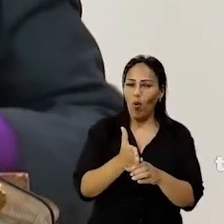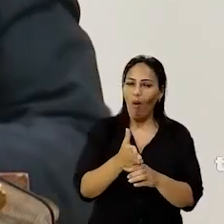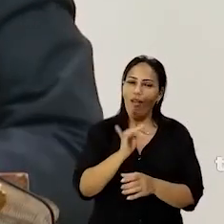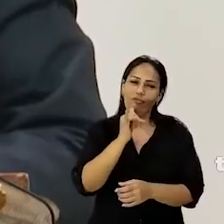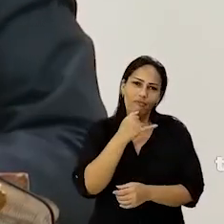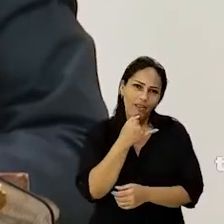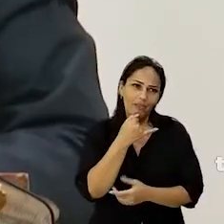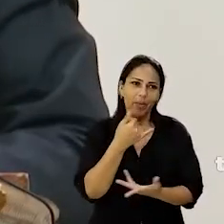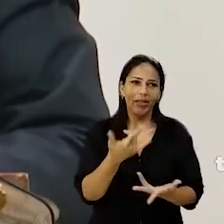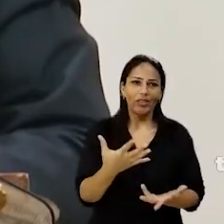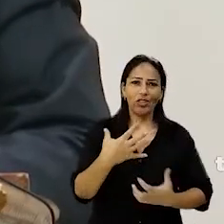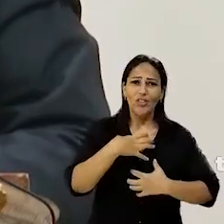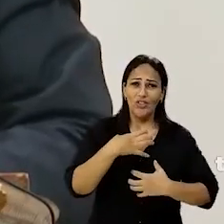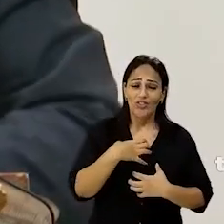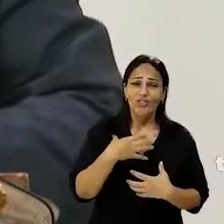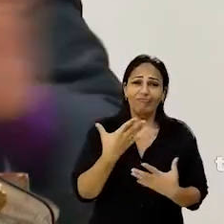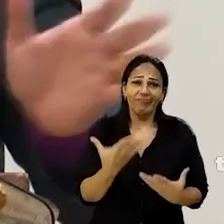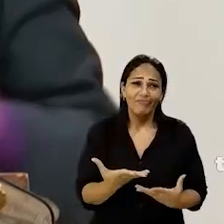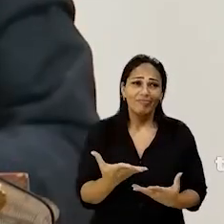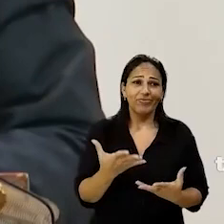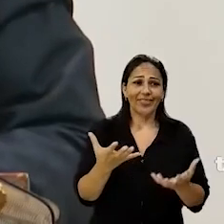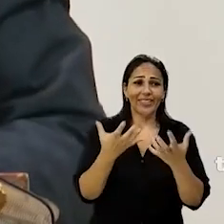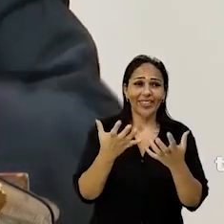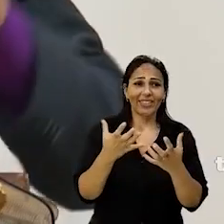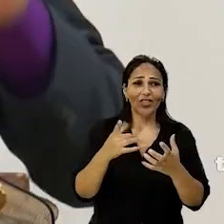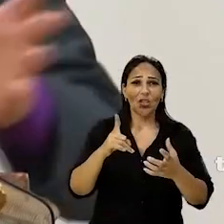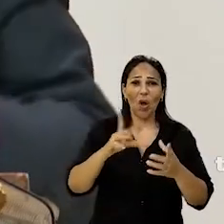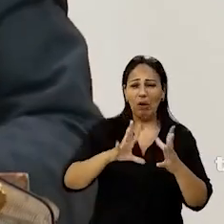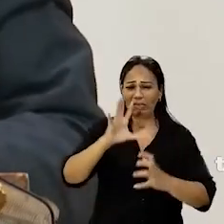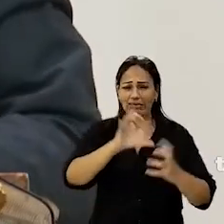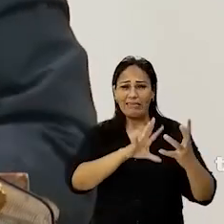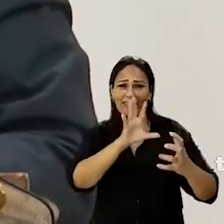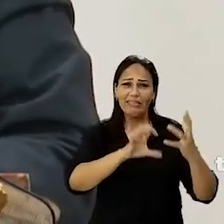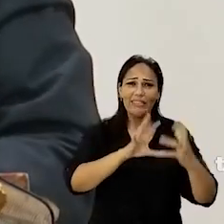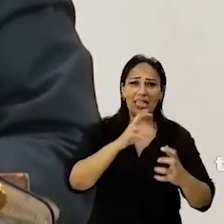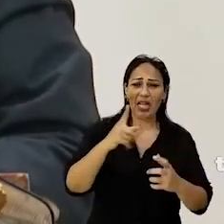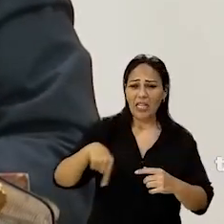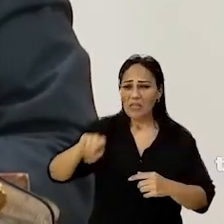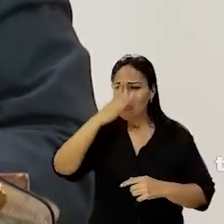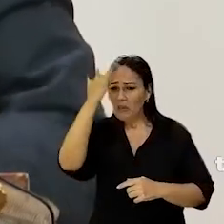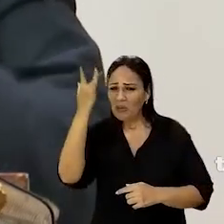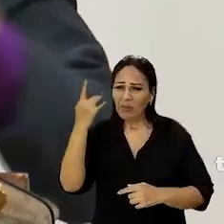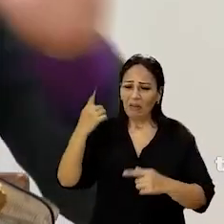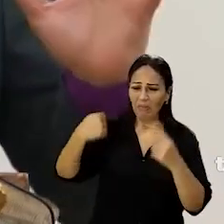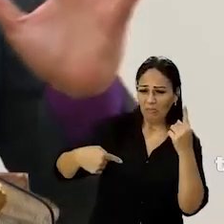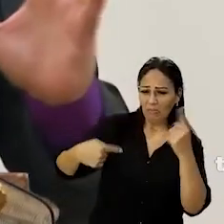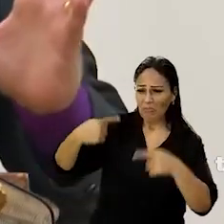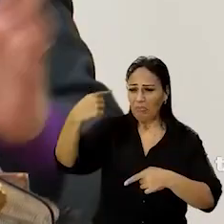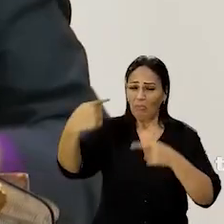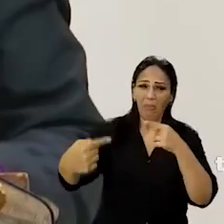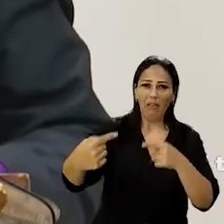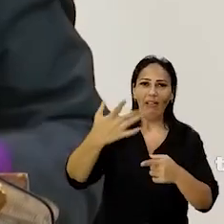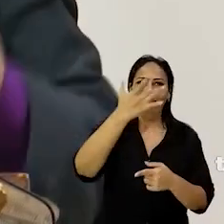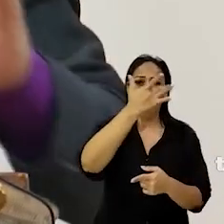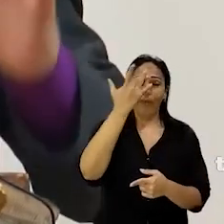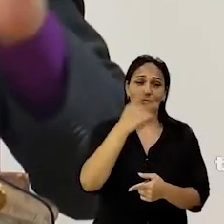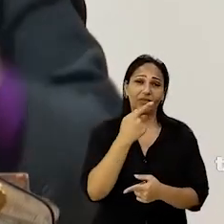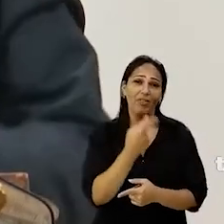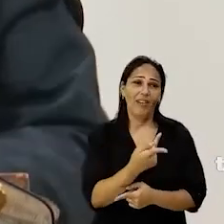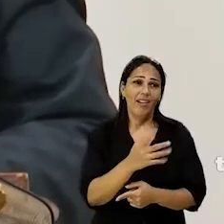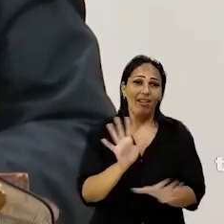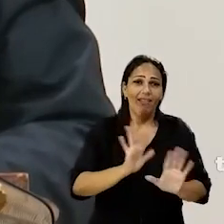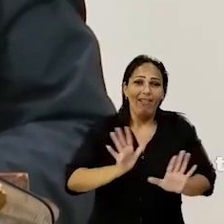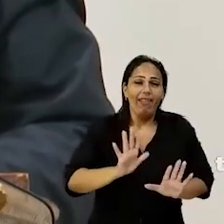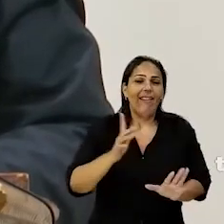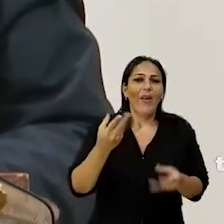até fugiram de mim aqui no debate e preferiram discutir picuinhas. Era o sujo falando do mal lavado. Muita gente diz até que nos unimos